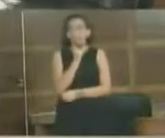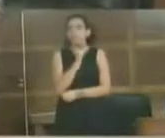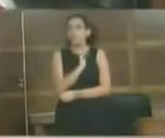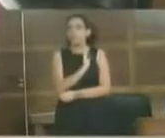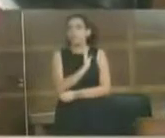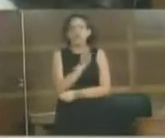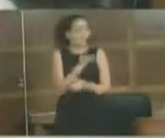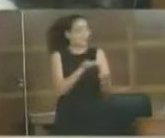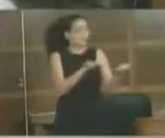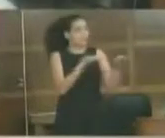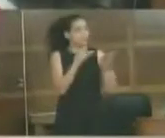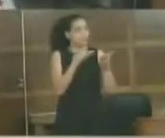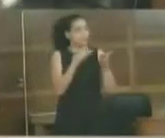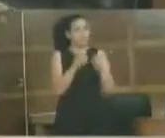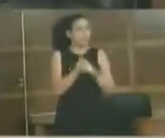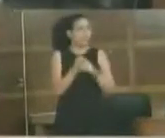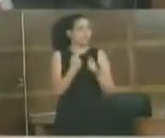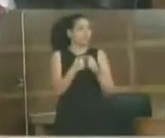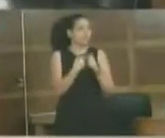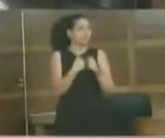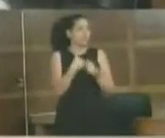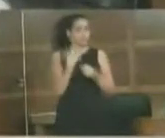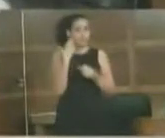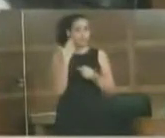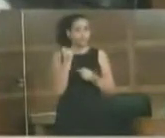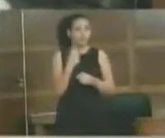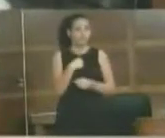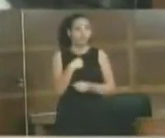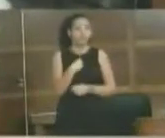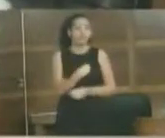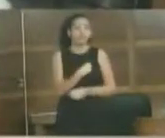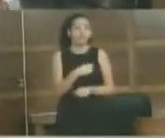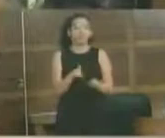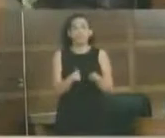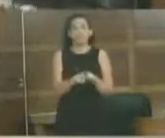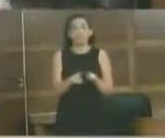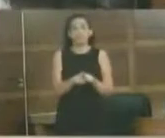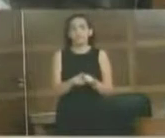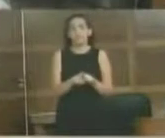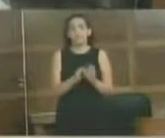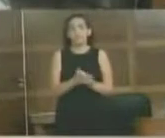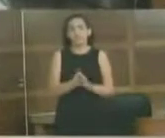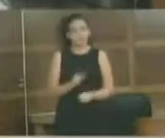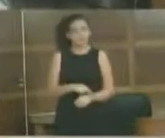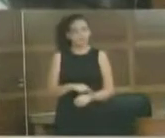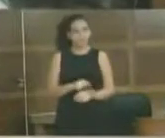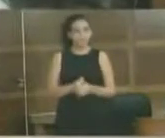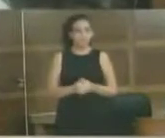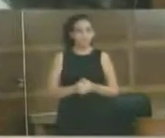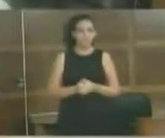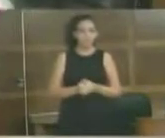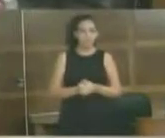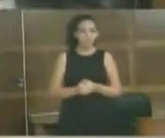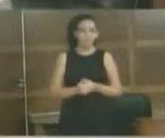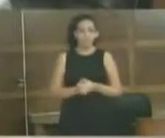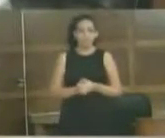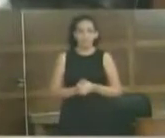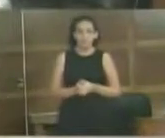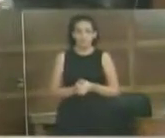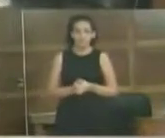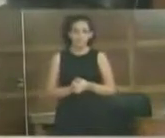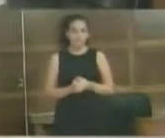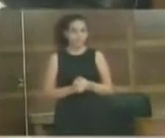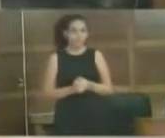te faço esse convite, que eu sei que eu vou estar presente também. E a gente acompanhar esse tratamento. E